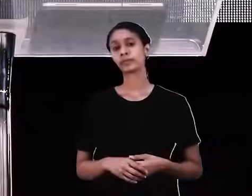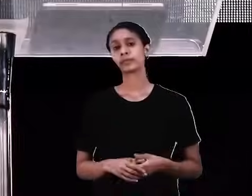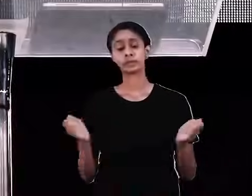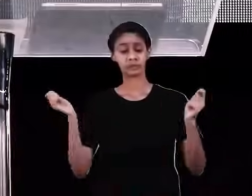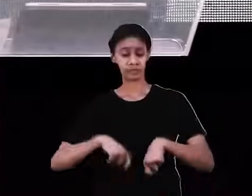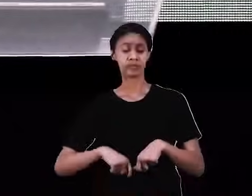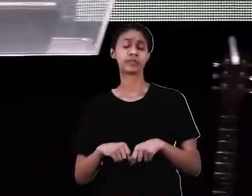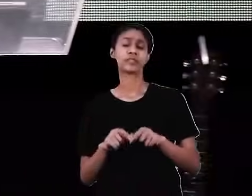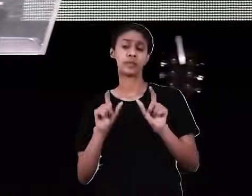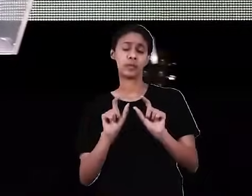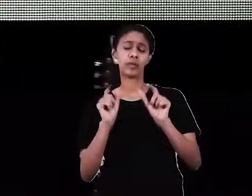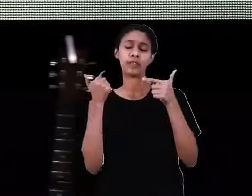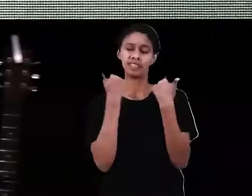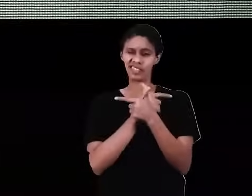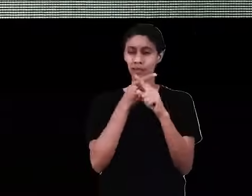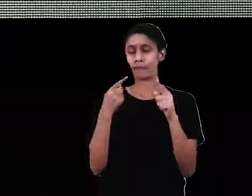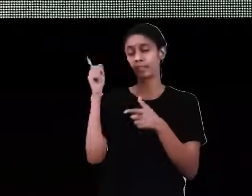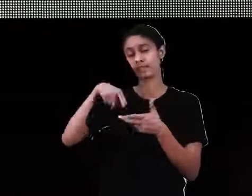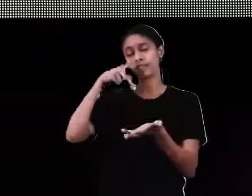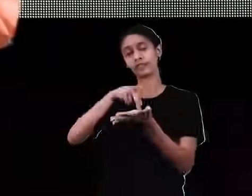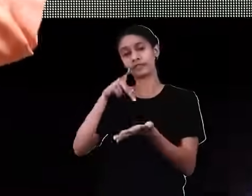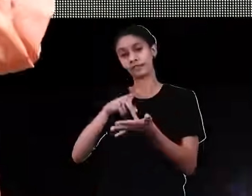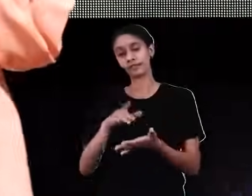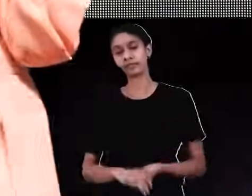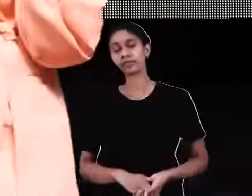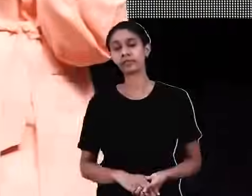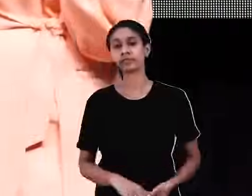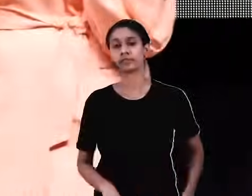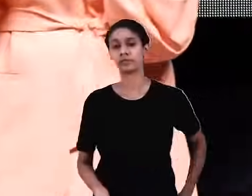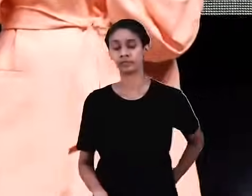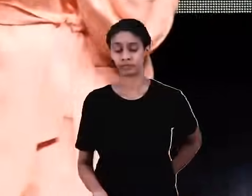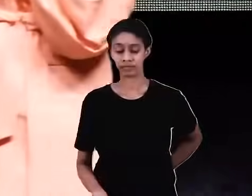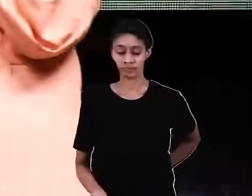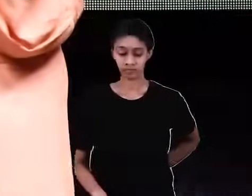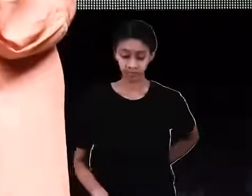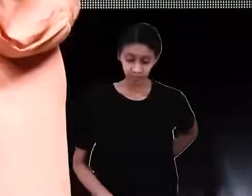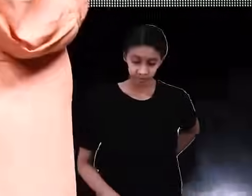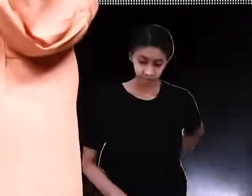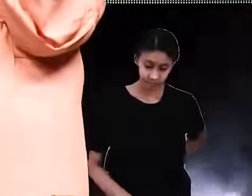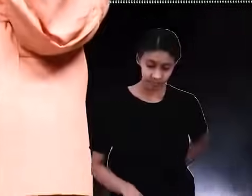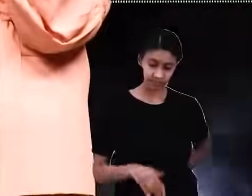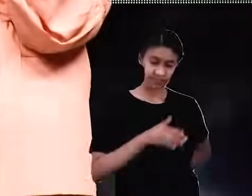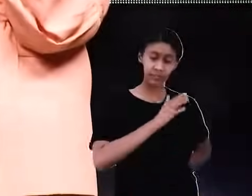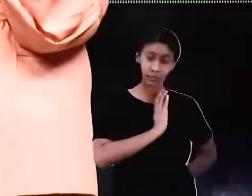Pode ter sido um pouco engraçada, mas essa é uma verdade que deve estar latente no nosso